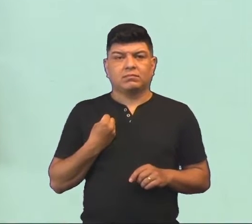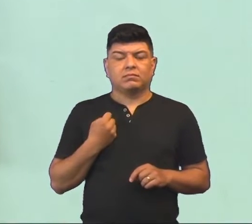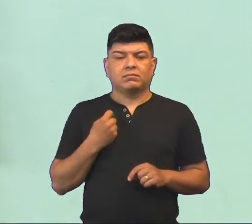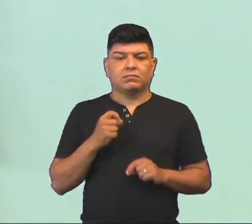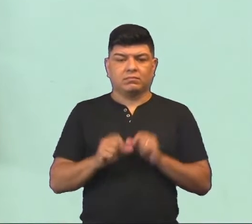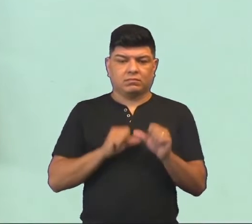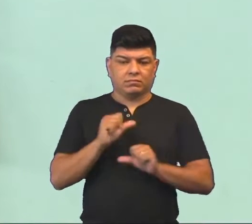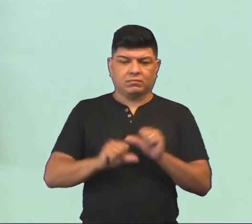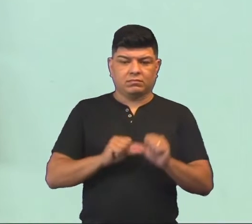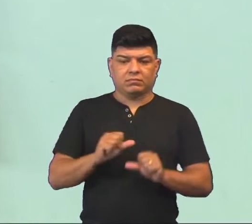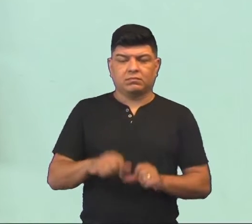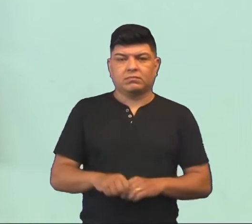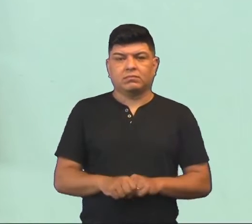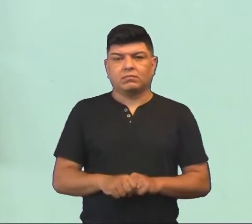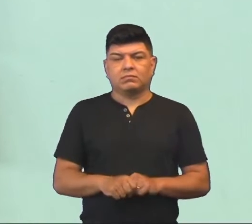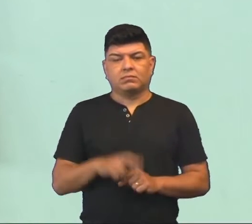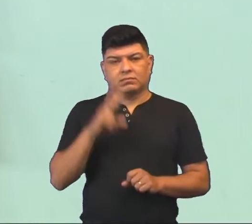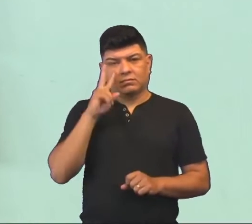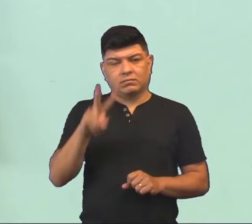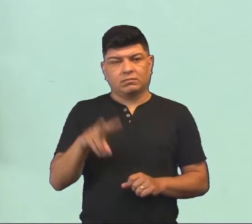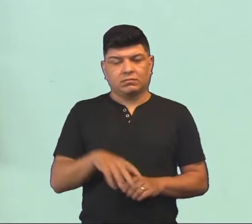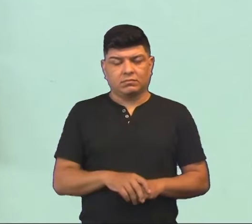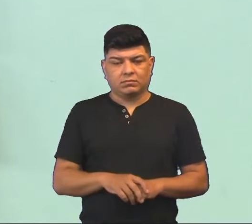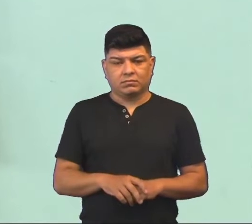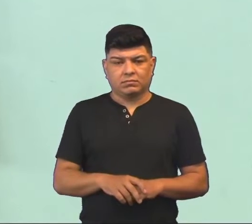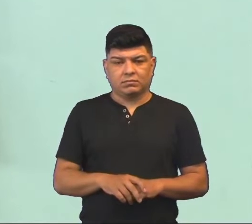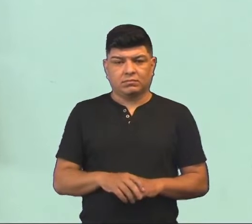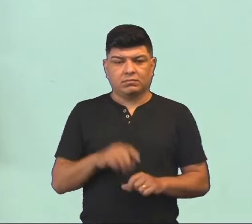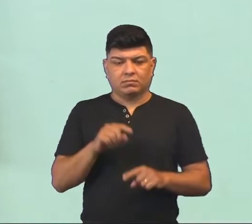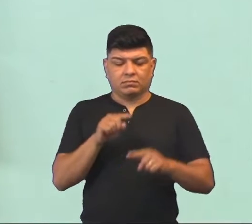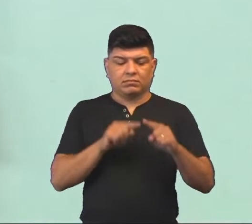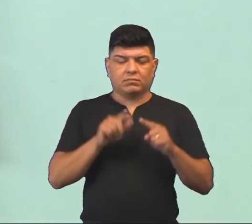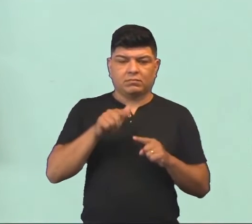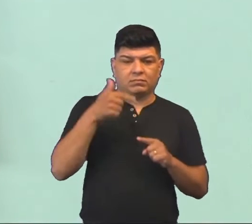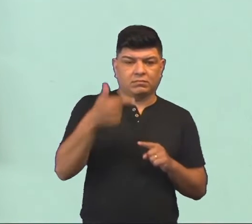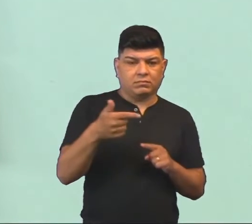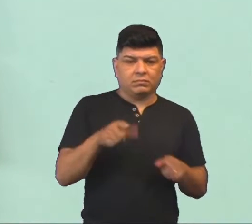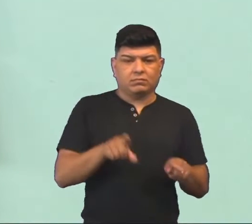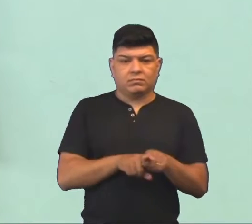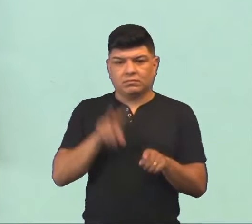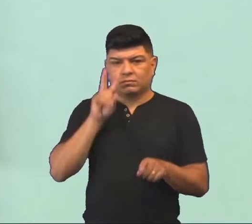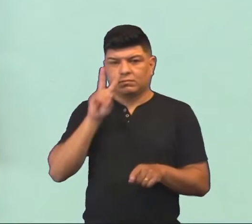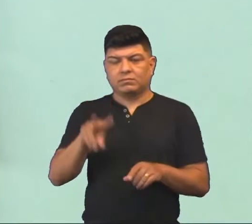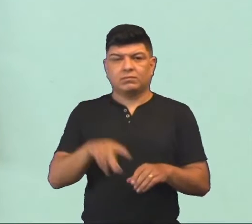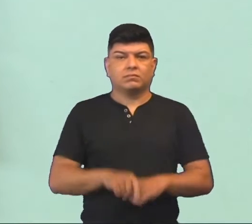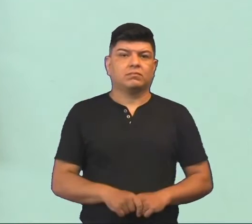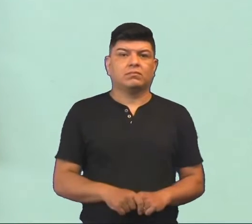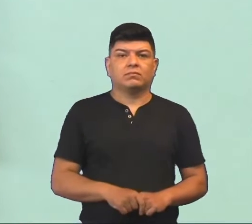se alterando. Vocês estão vendo? Vamos fazer outra divisão dessa tirinha para você ver.